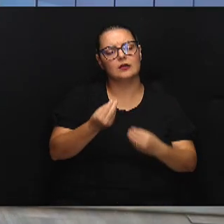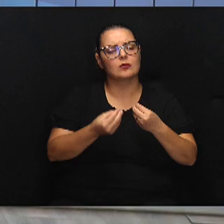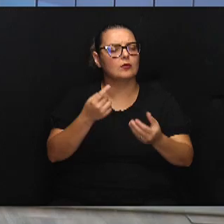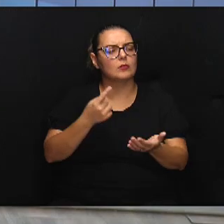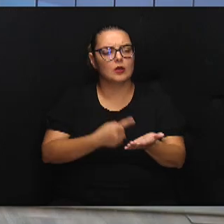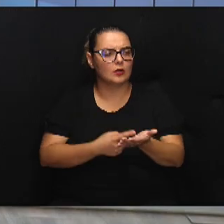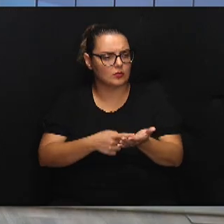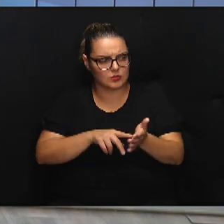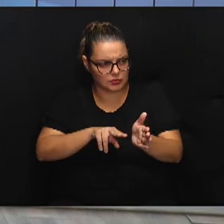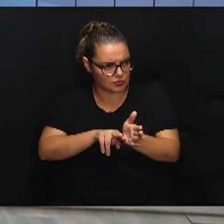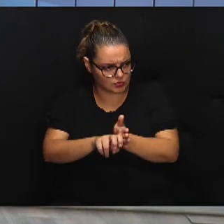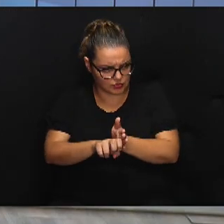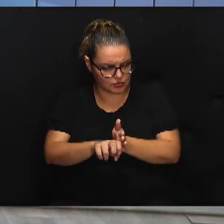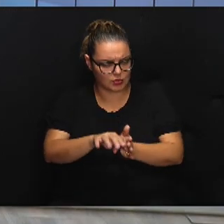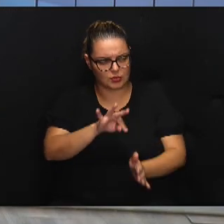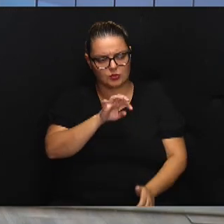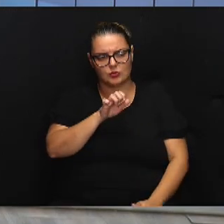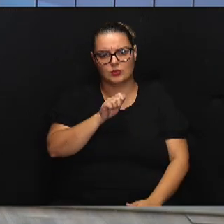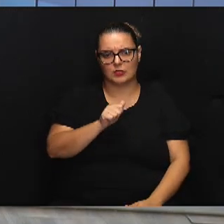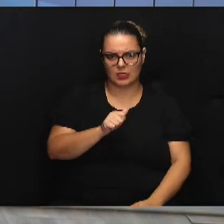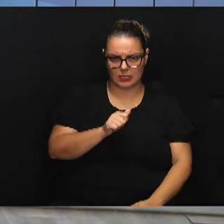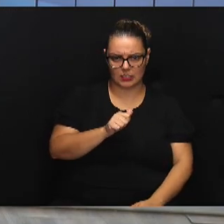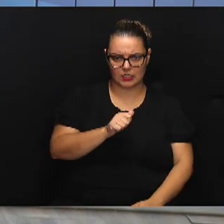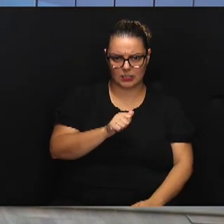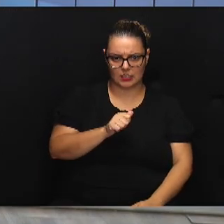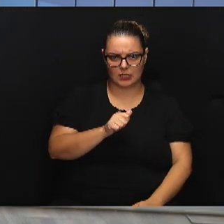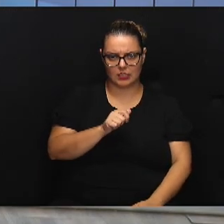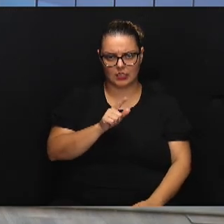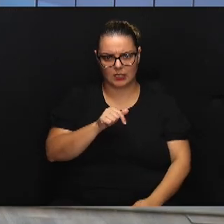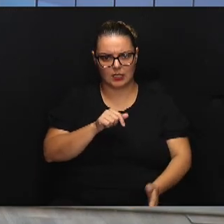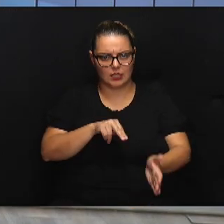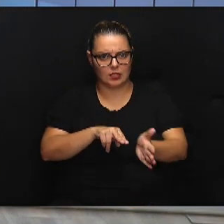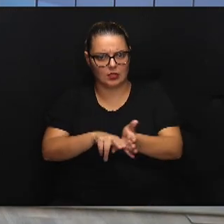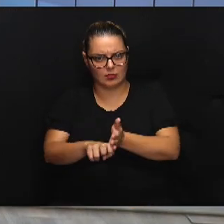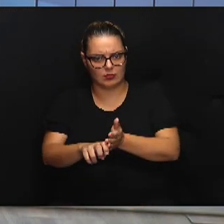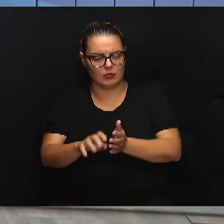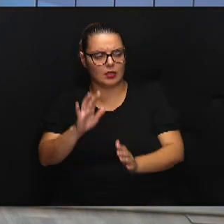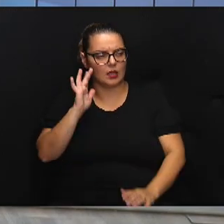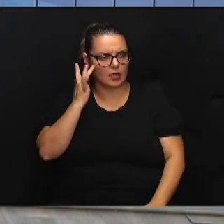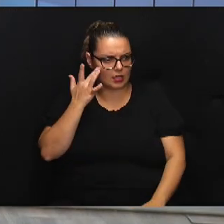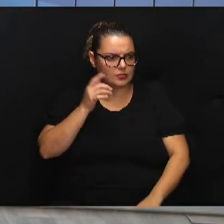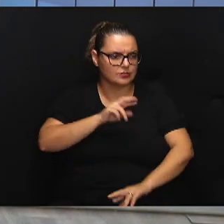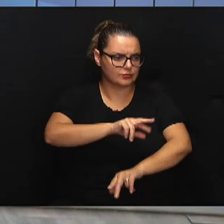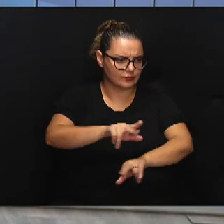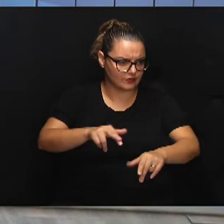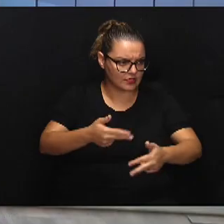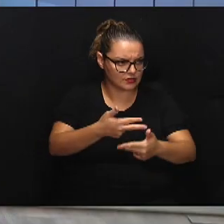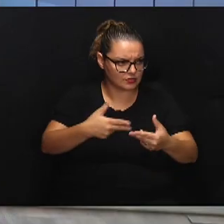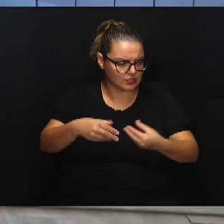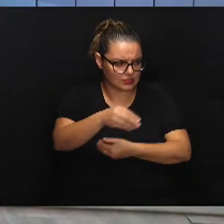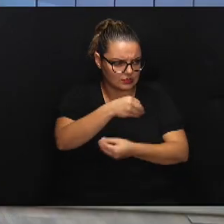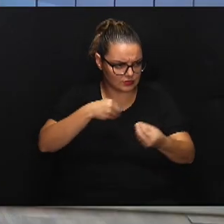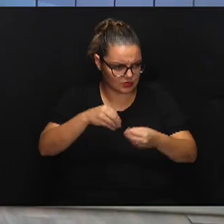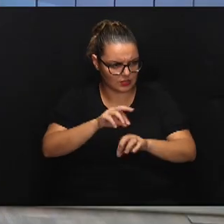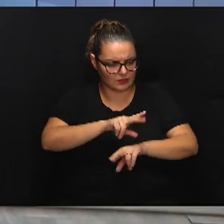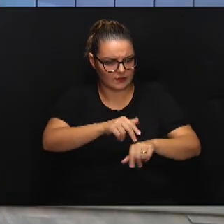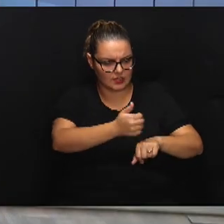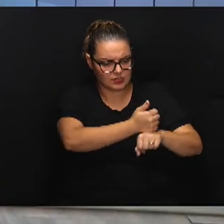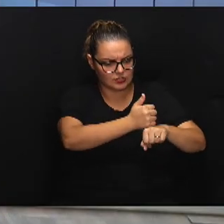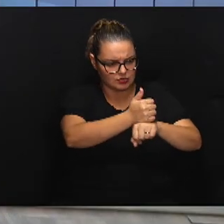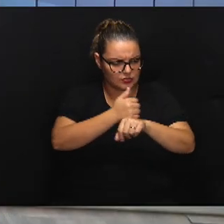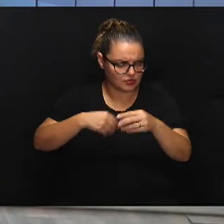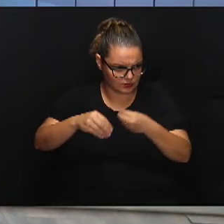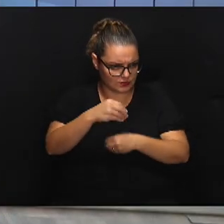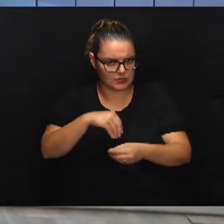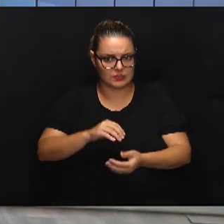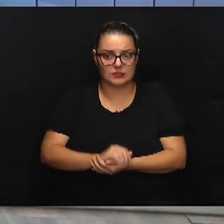o diagnóstico do TEA? É um diagnóstico, assim, acho que multifatorial, né? Muitos especialistas